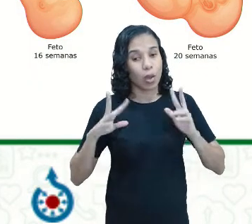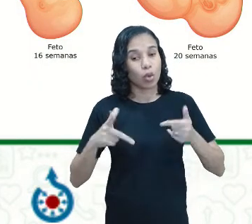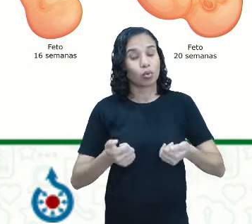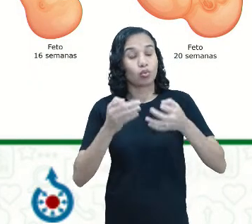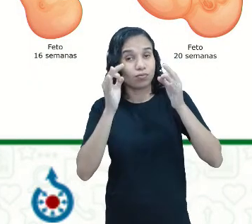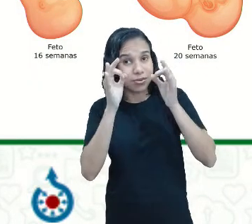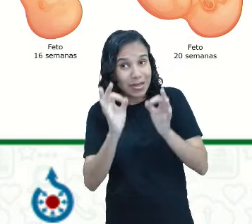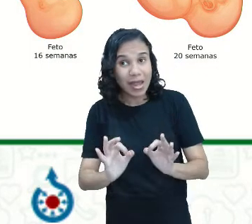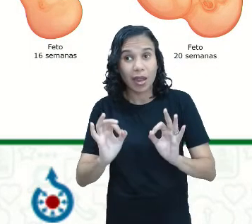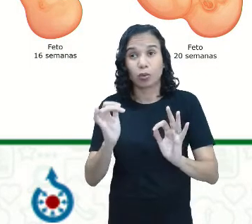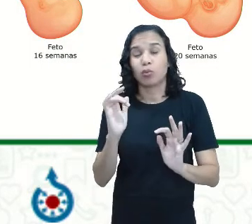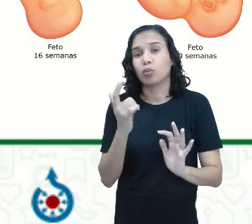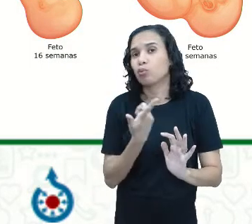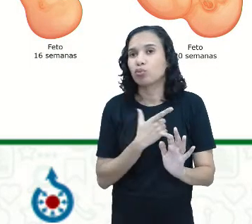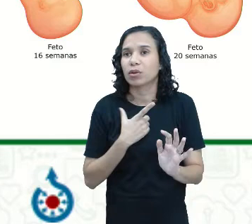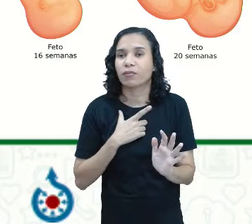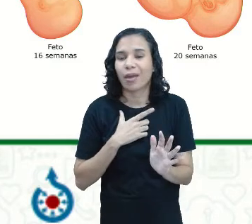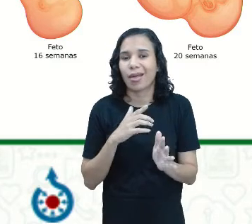houver nenhuma